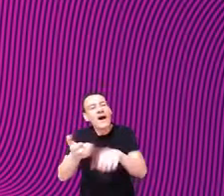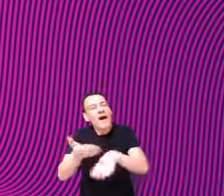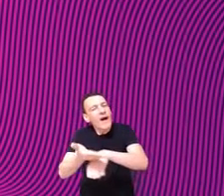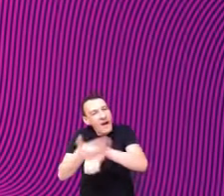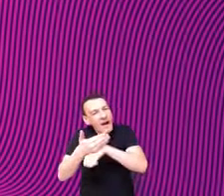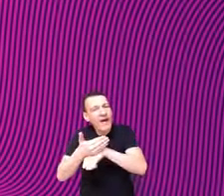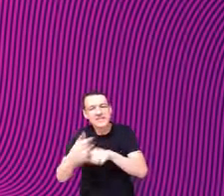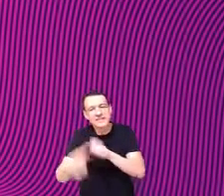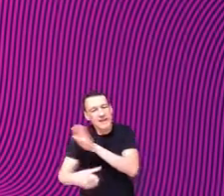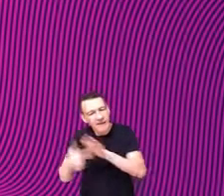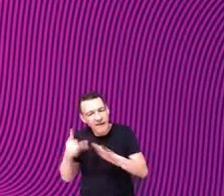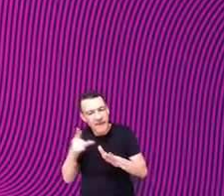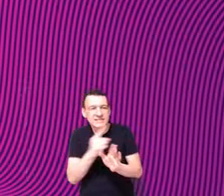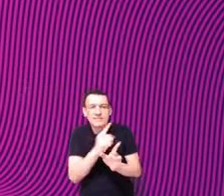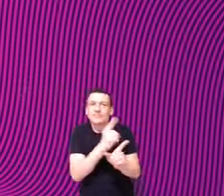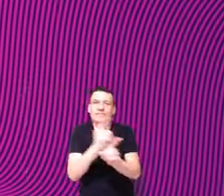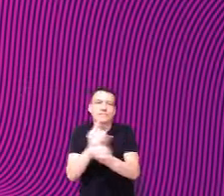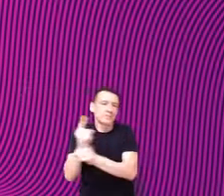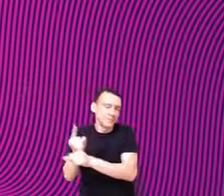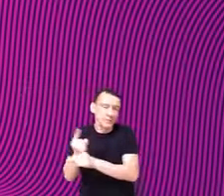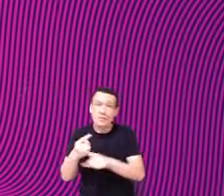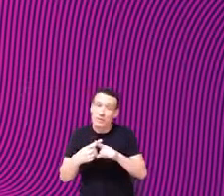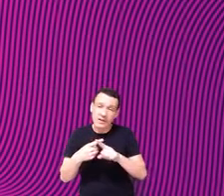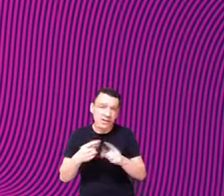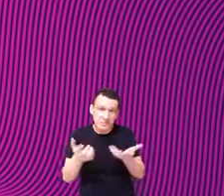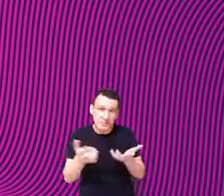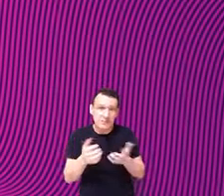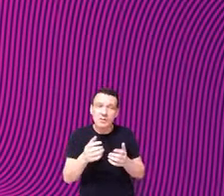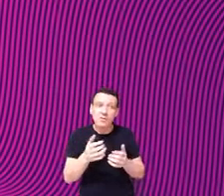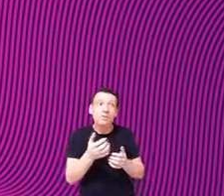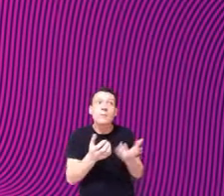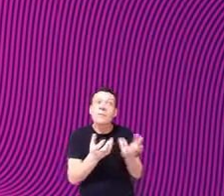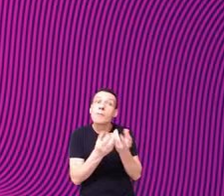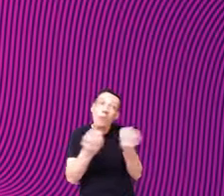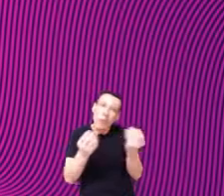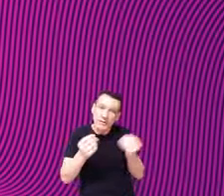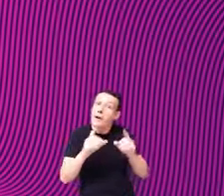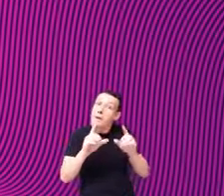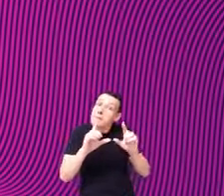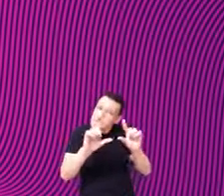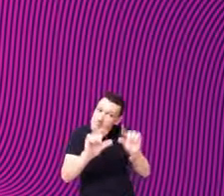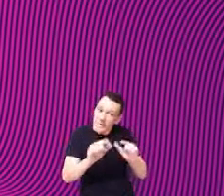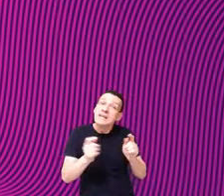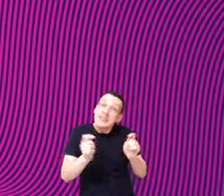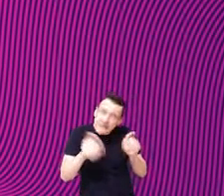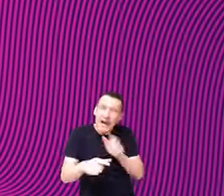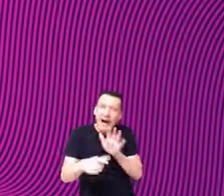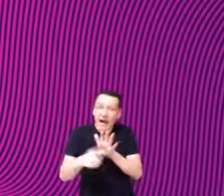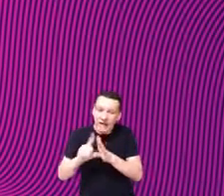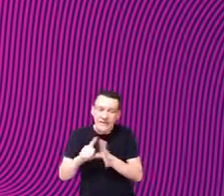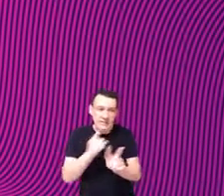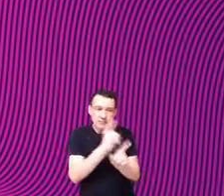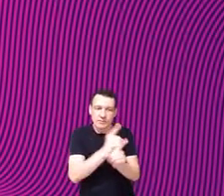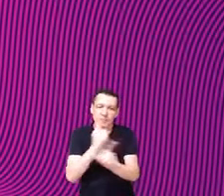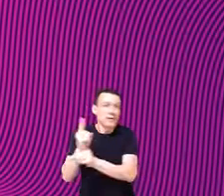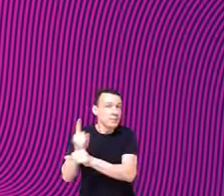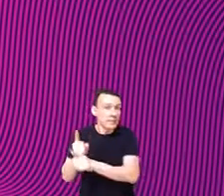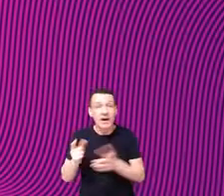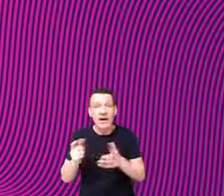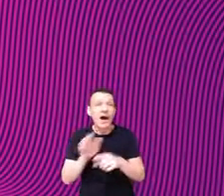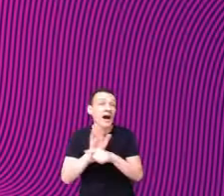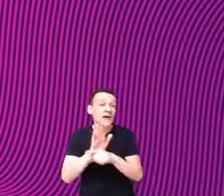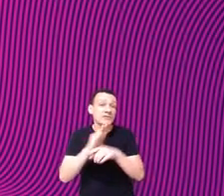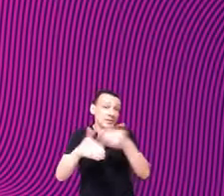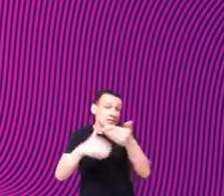né? E teria um impacto muito grande, você não acha? Não, certamente, né? Ainda mais se a gente pensar